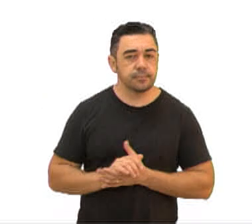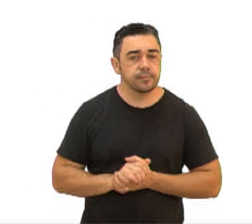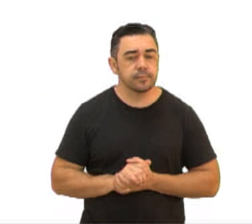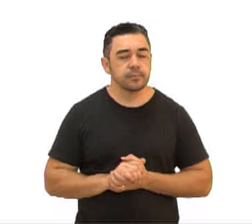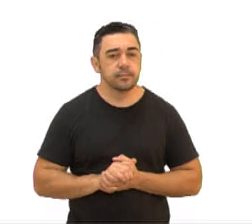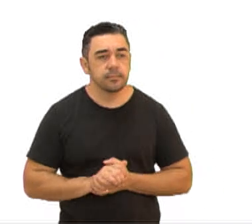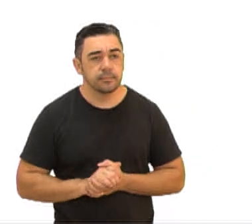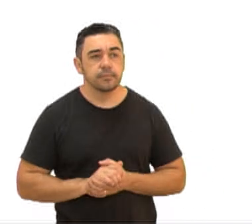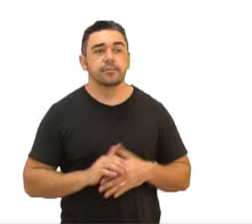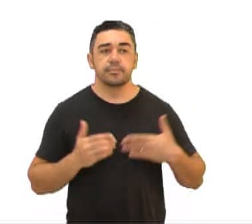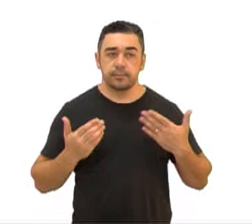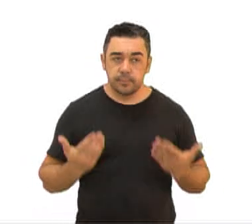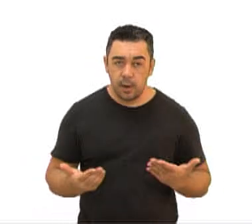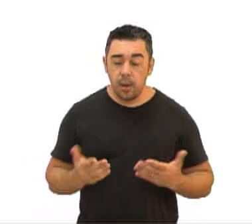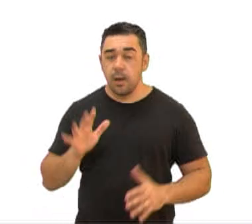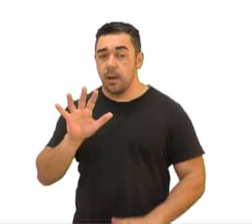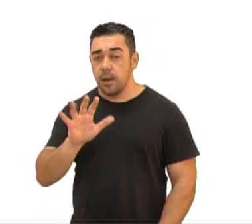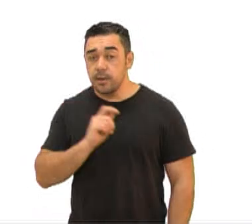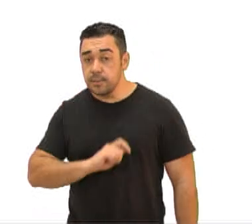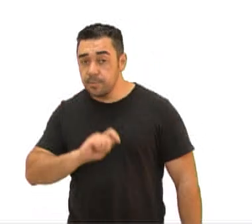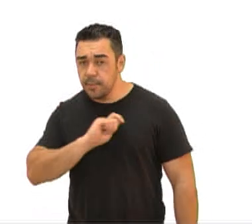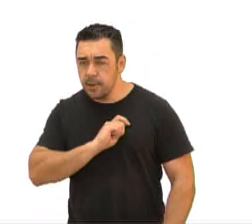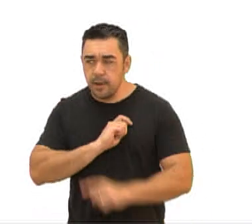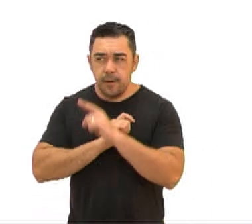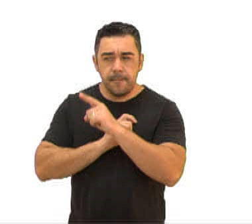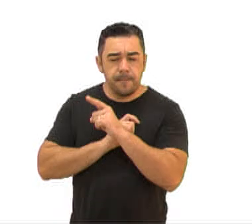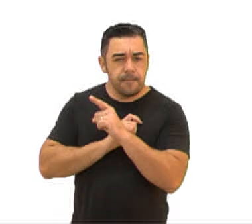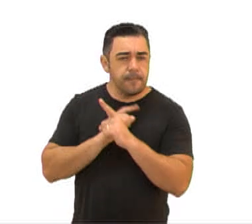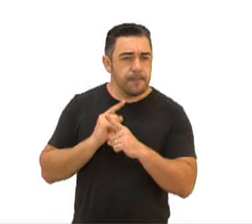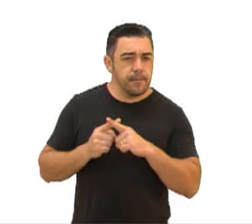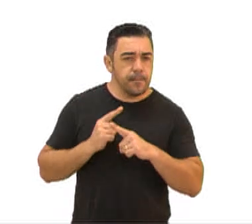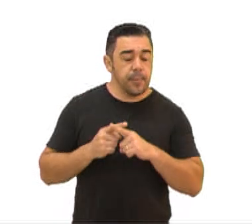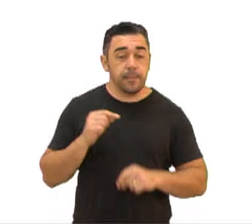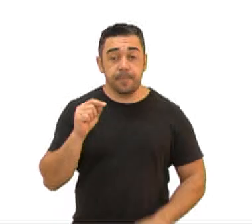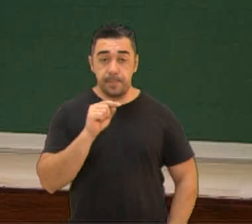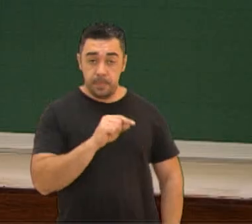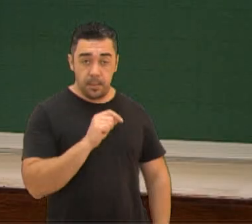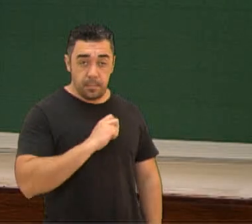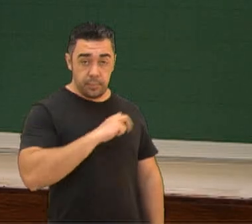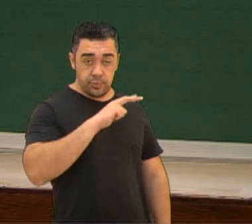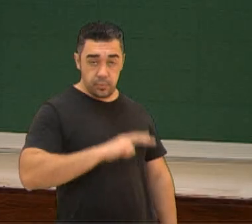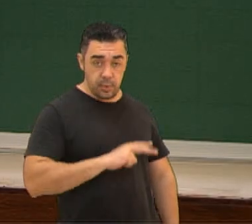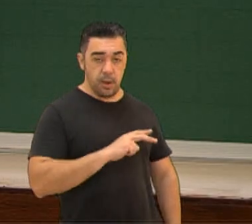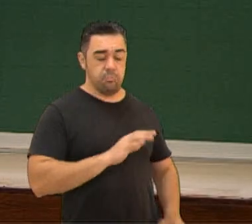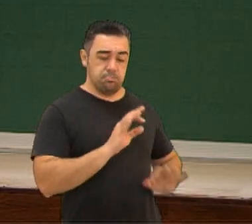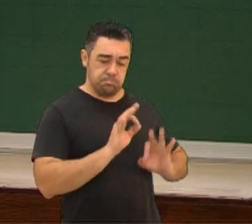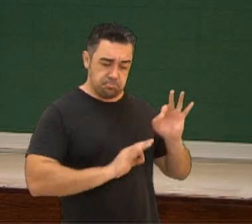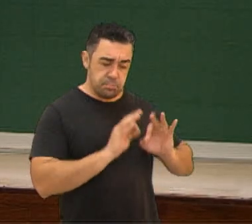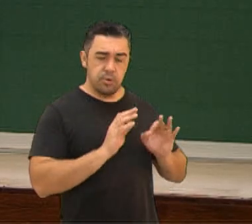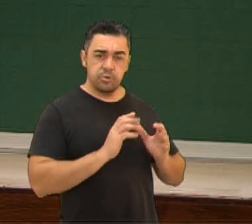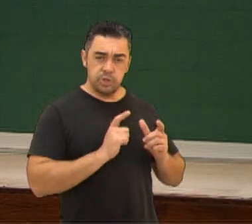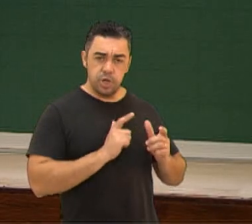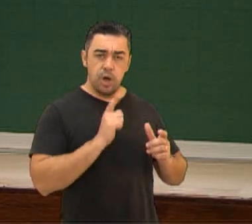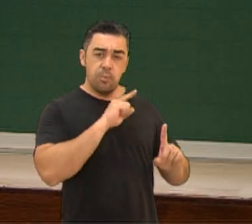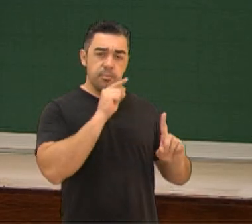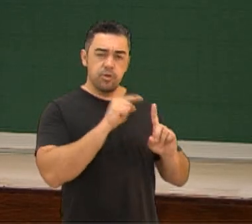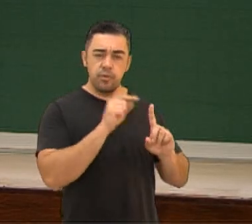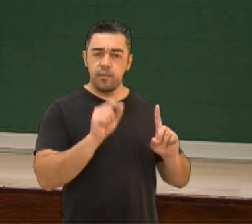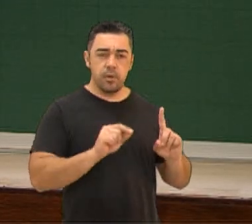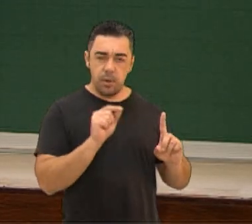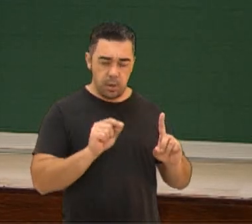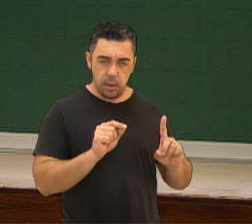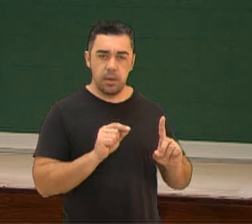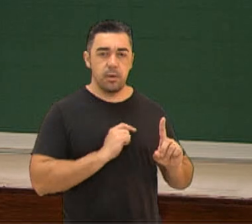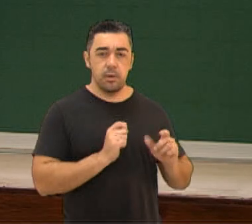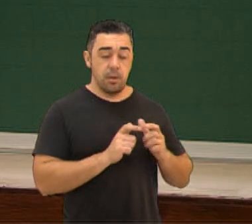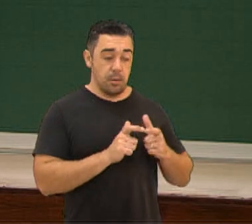E chegamos nos espanhóis. Por quê? Enquanto os portugueses, eles tinham o objetivo